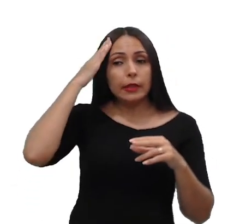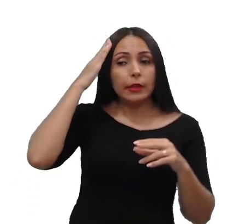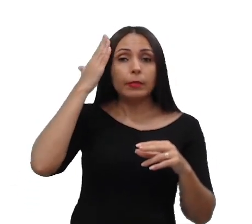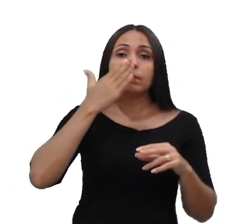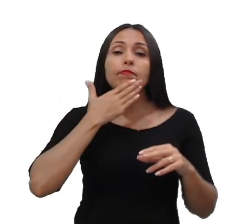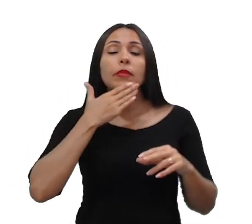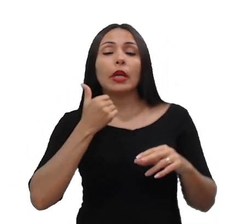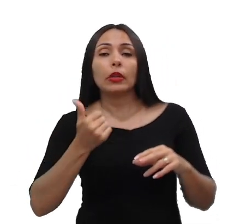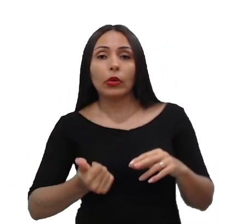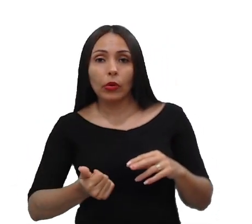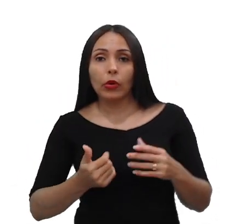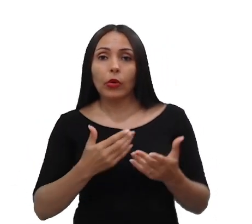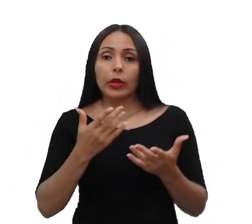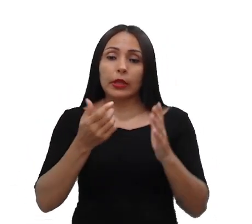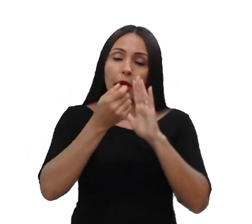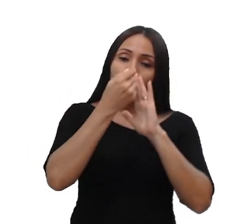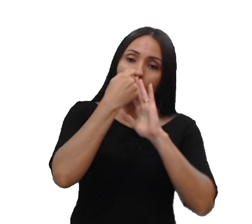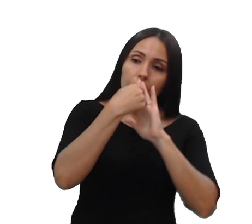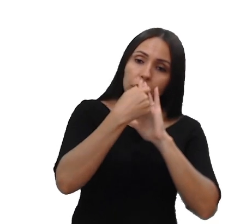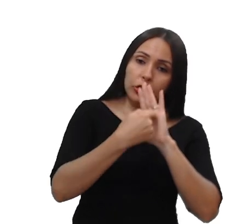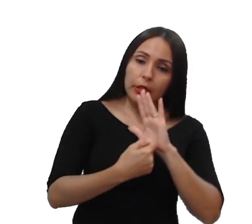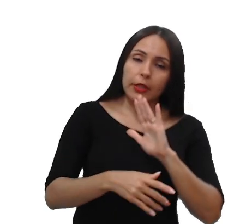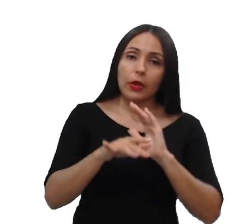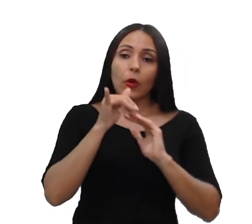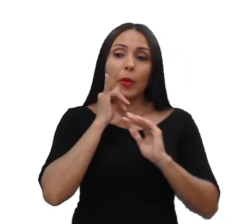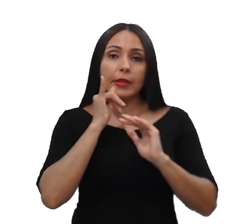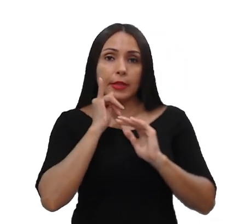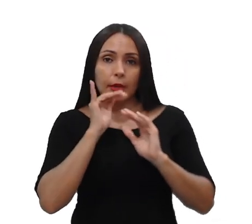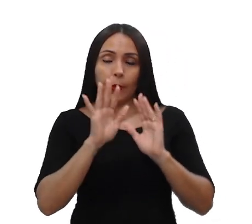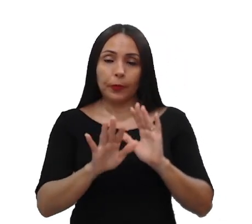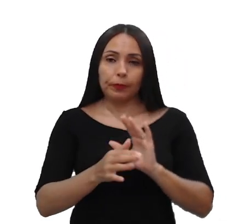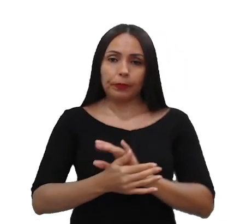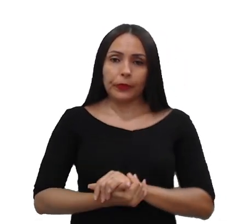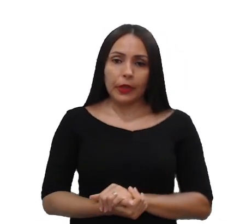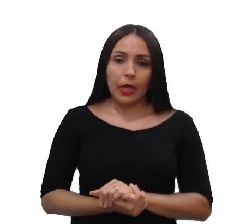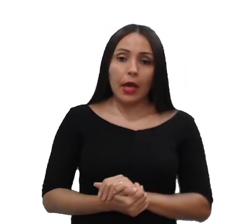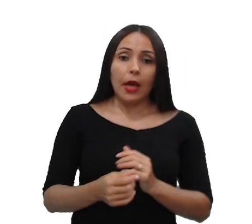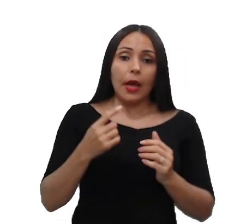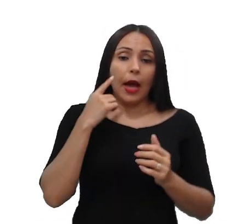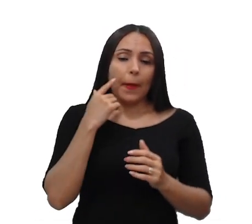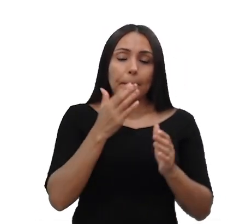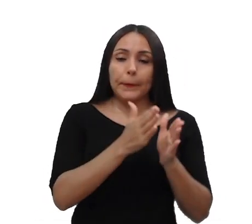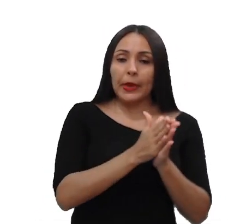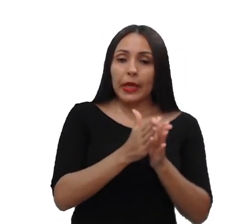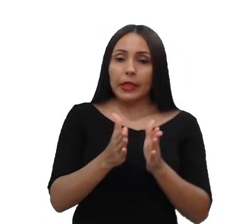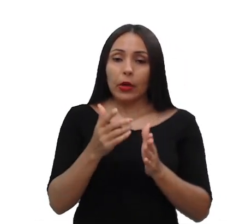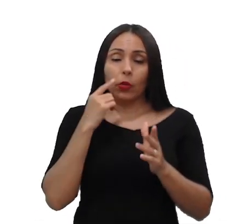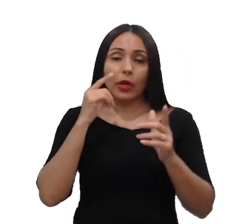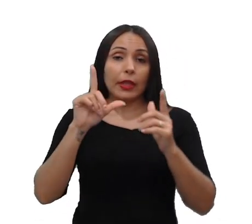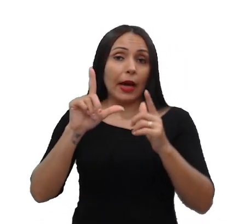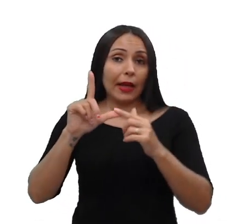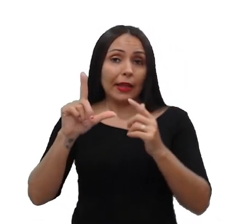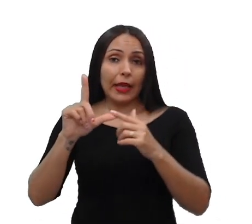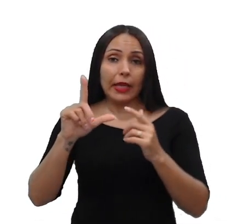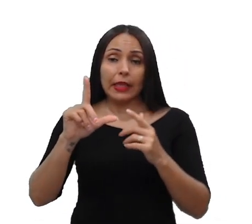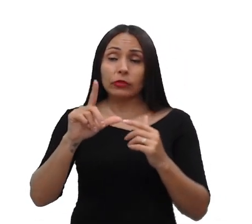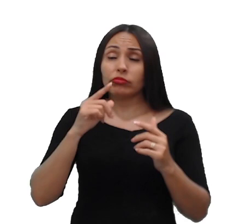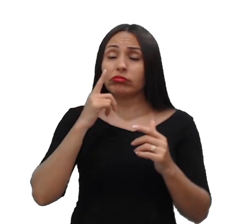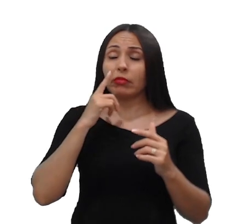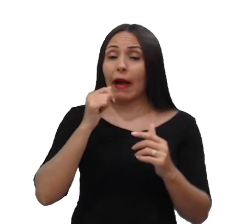melhor o que está escrito, como no exemplo da imagem. A média pregnância, quando as letras aí, nesse caso, a gente não